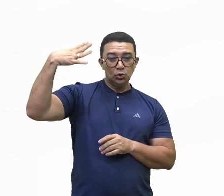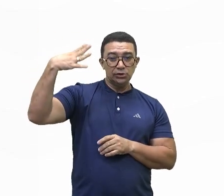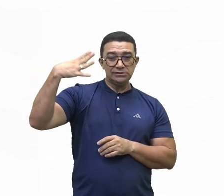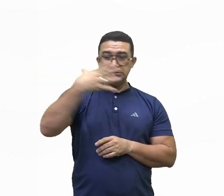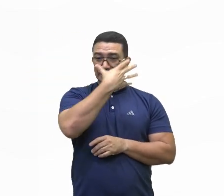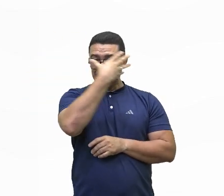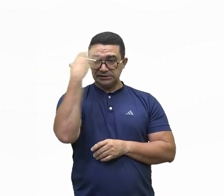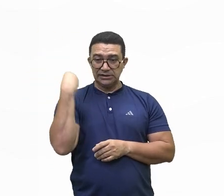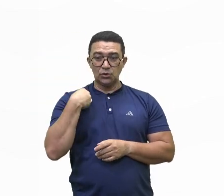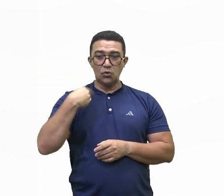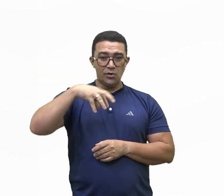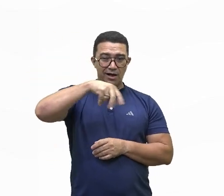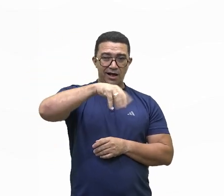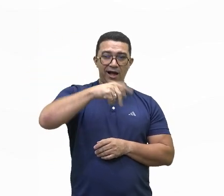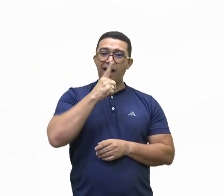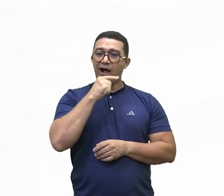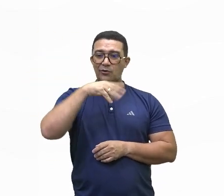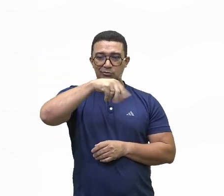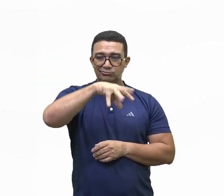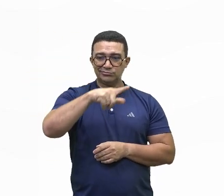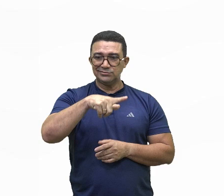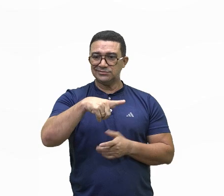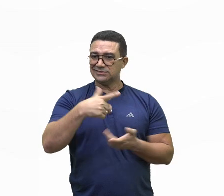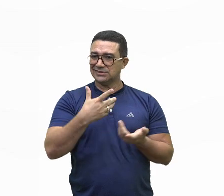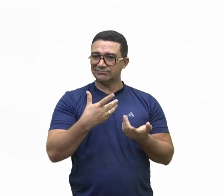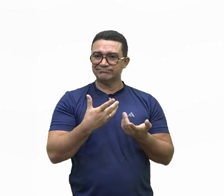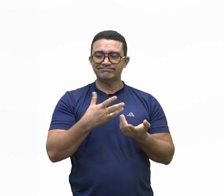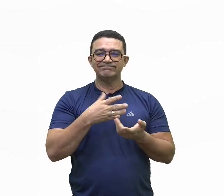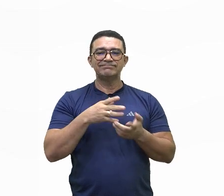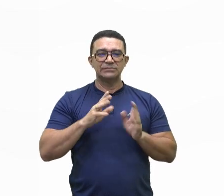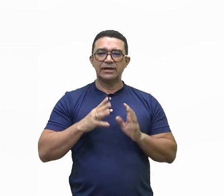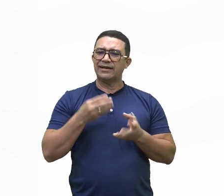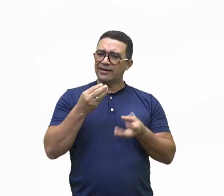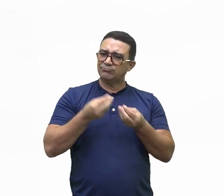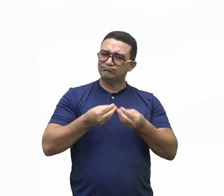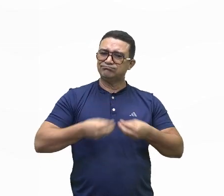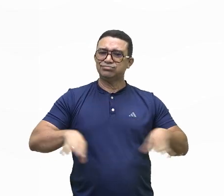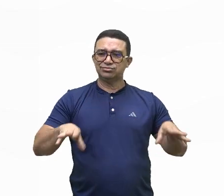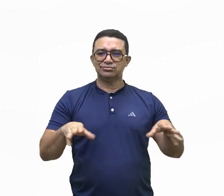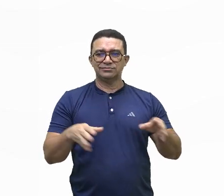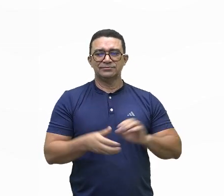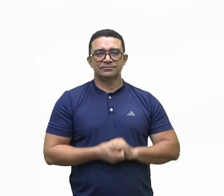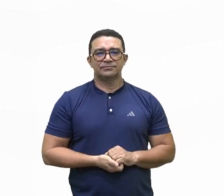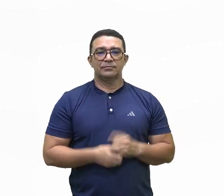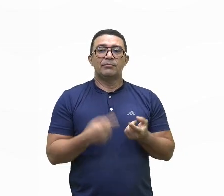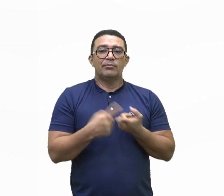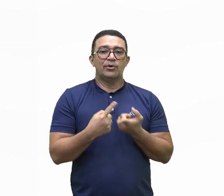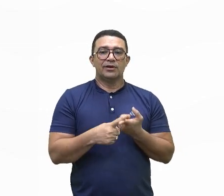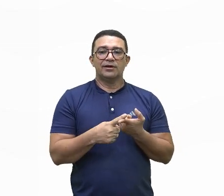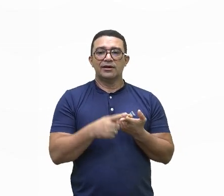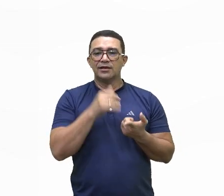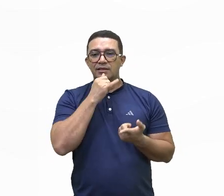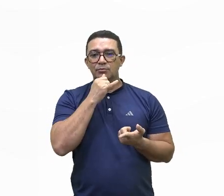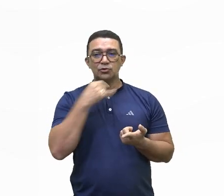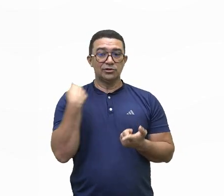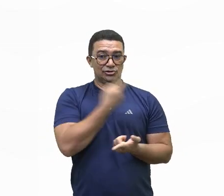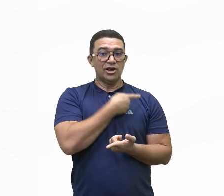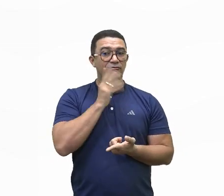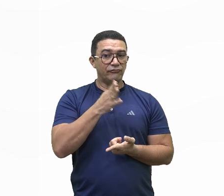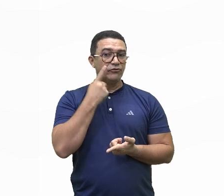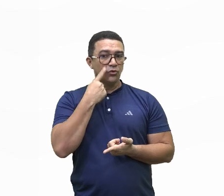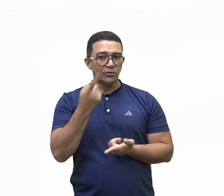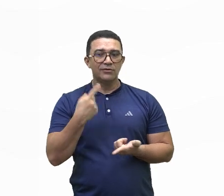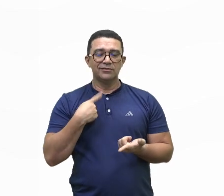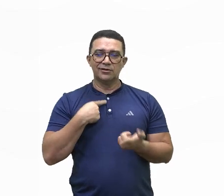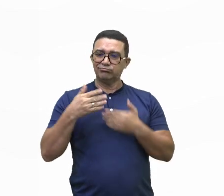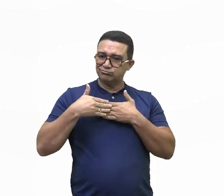torneira aberta. Então, todos esses são desperdícios. E esses desperdícios, como a gente viu, a gente comete